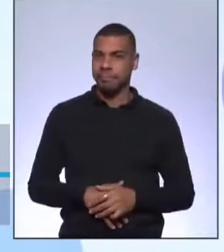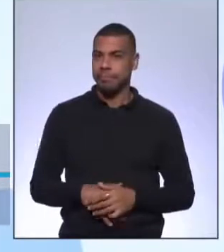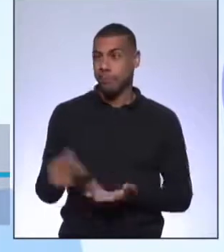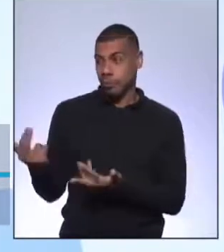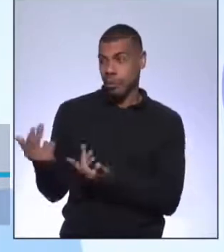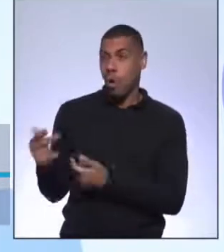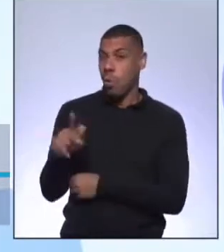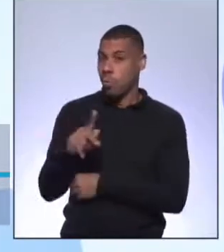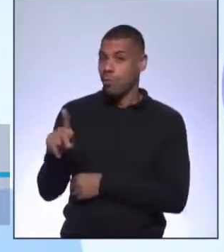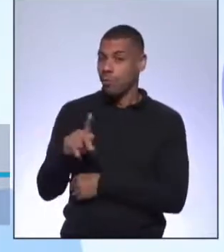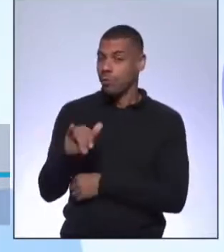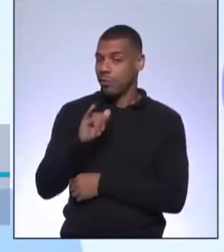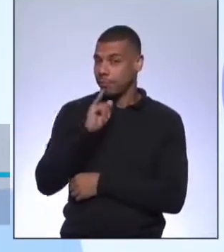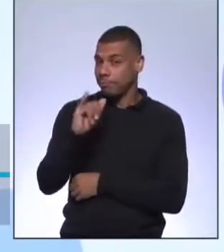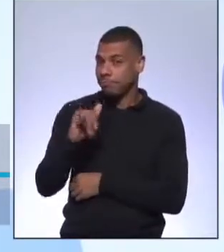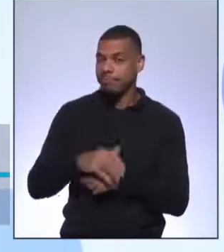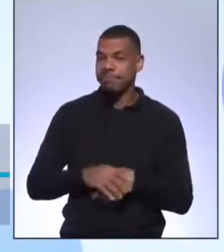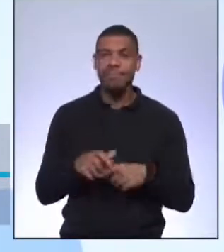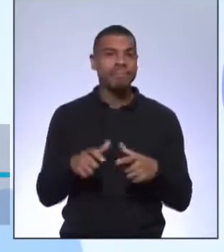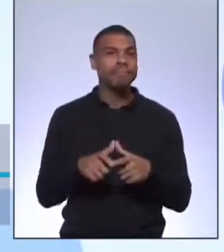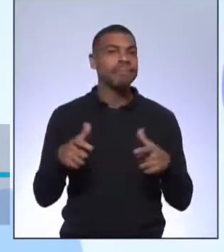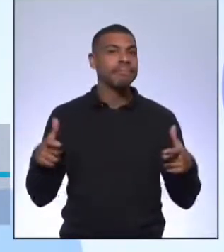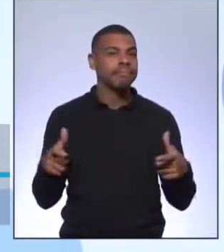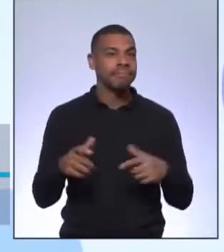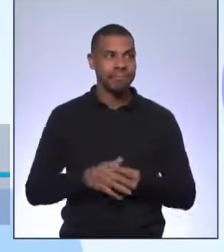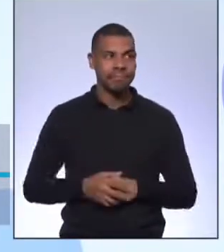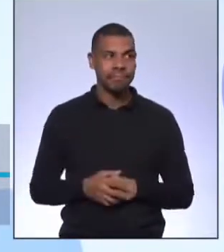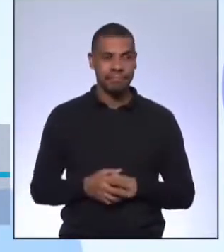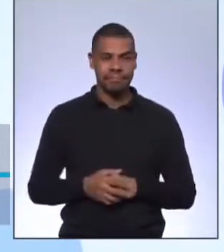professor Edjoel. A predominância é essa.